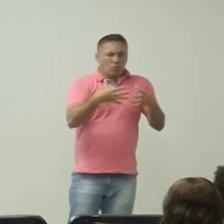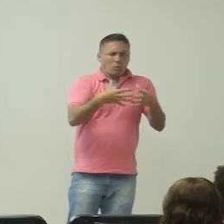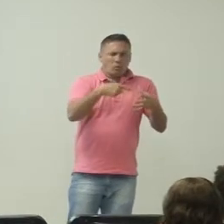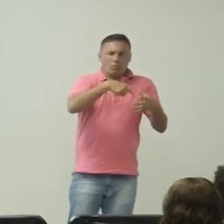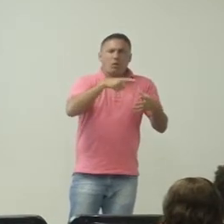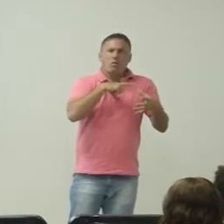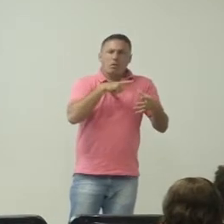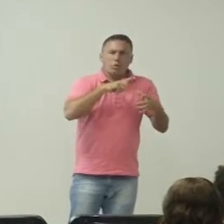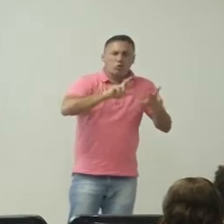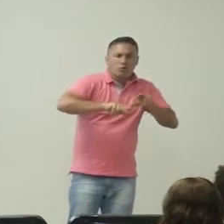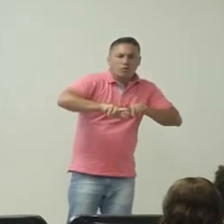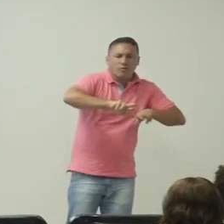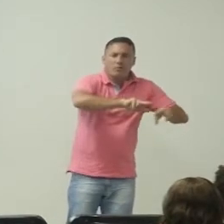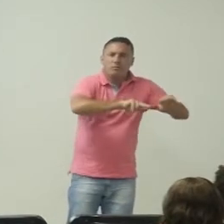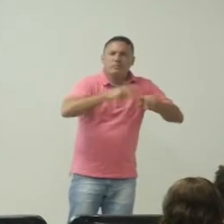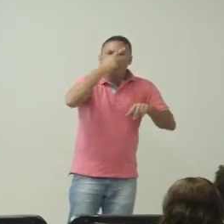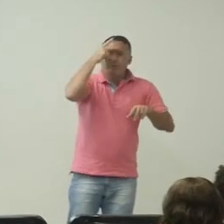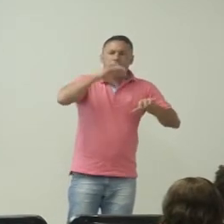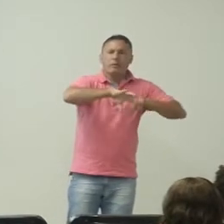passar.